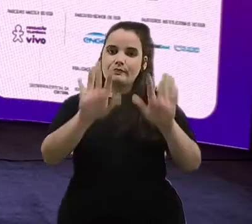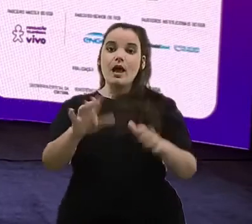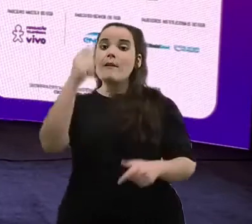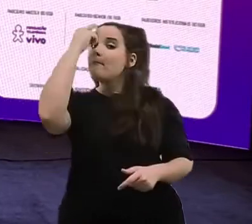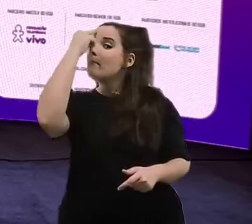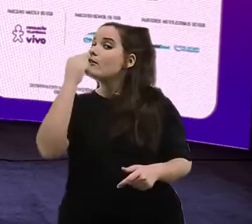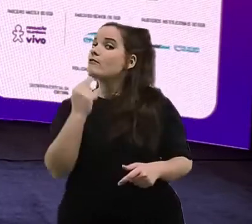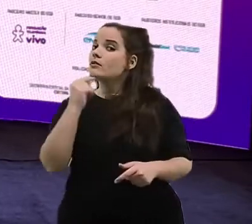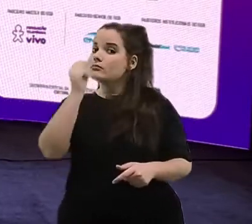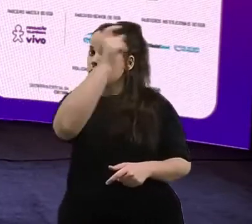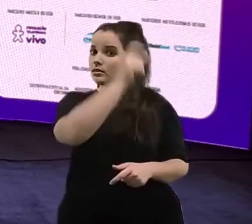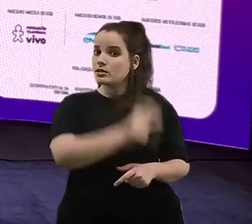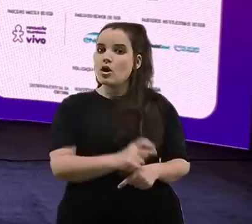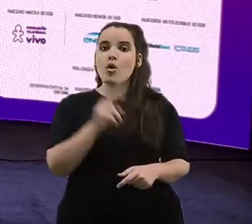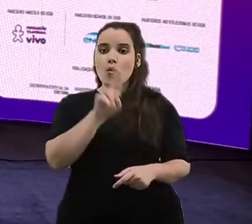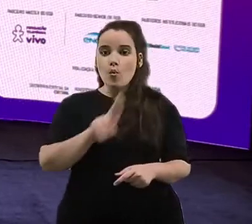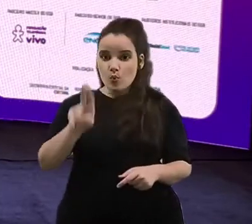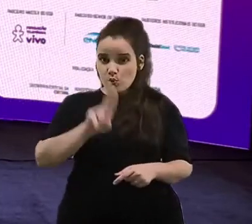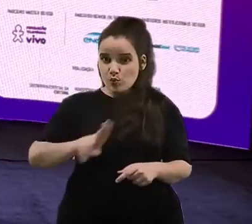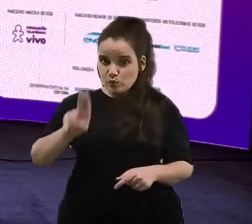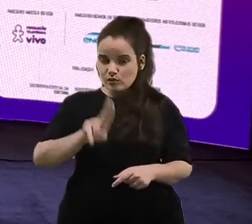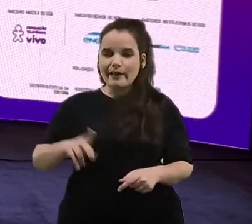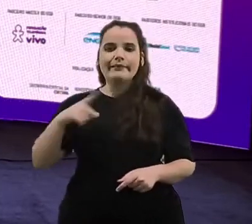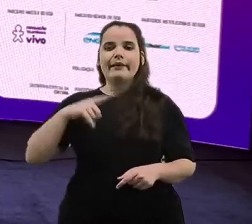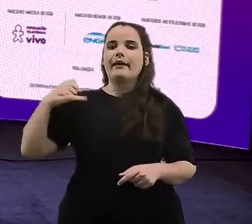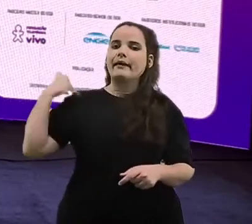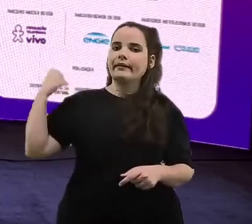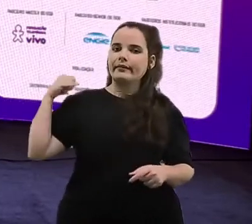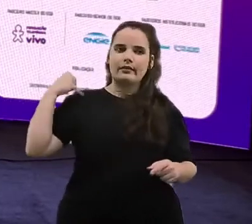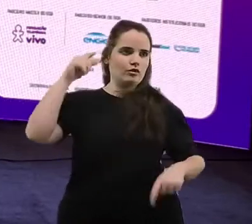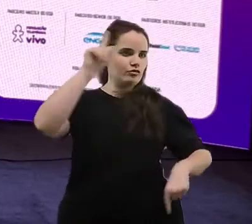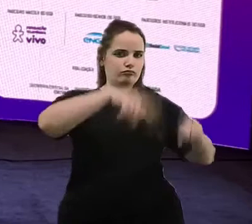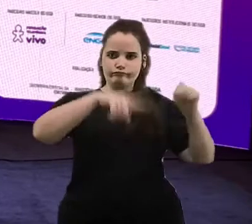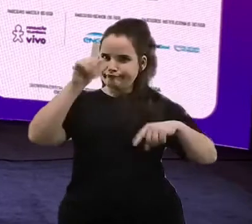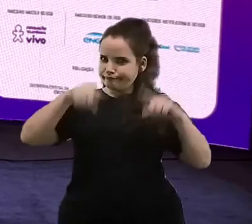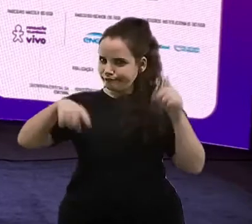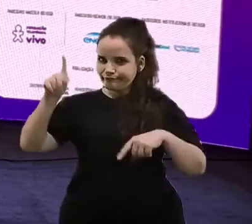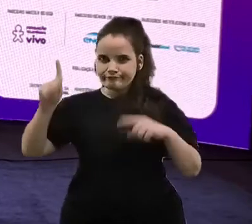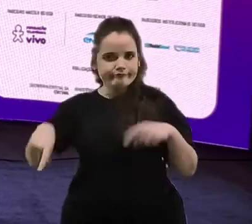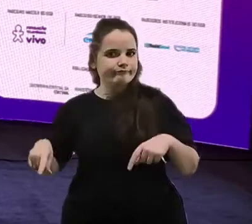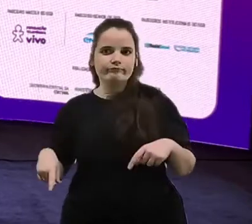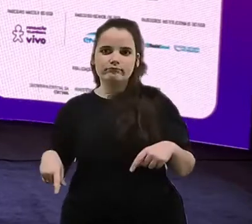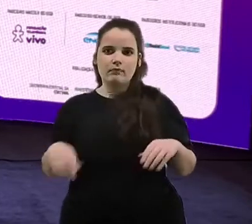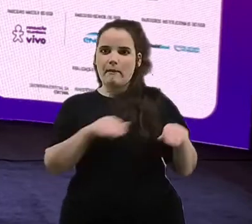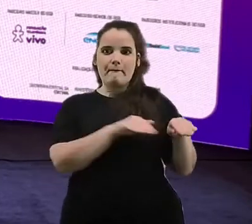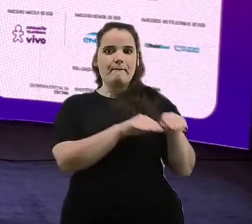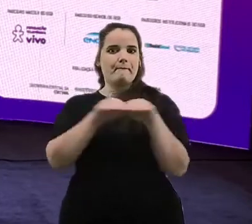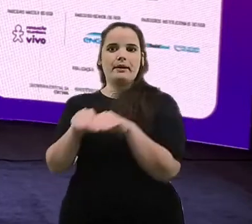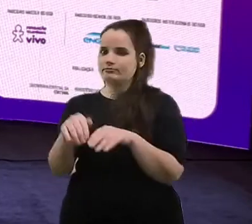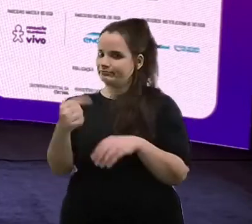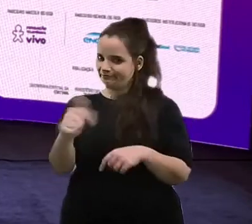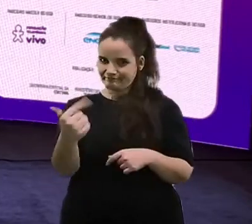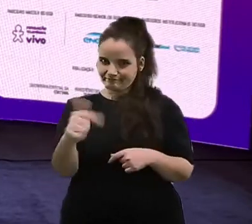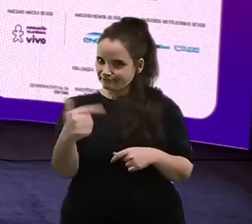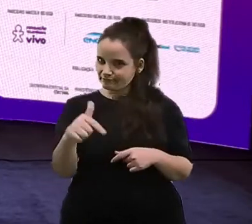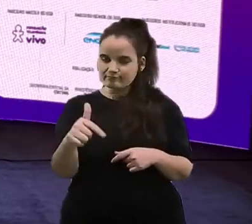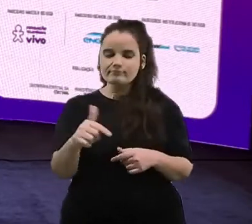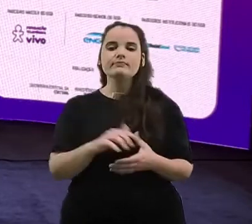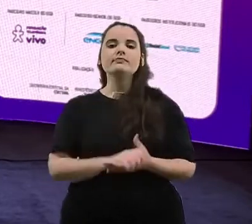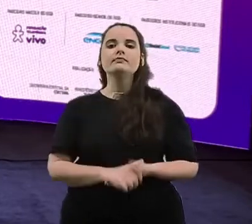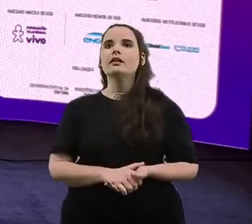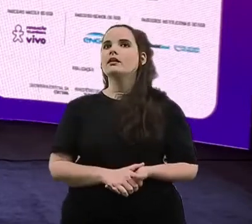temos pessoas de várias idades que utilizam o aplicativo, então a idade não é uma barreira. Pessoas